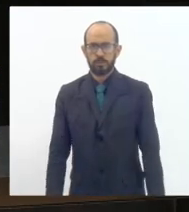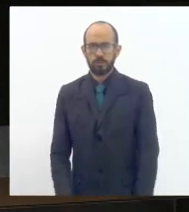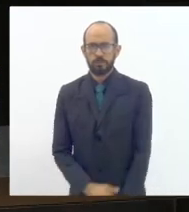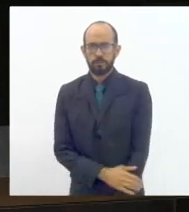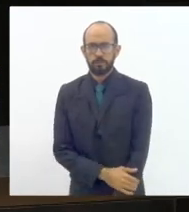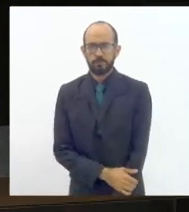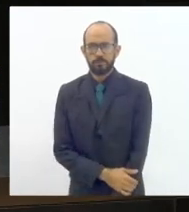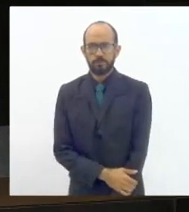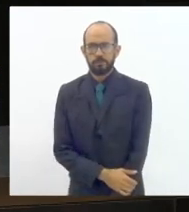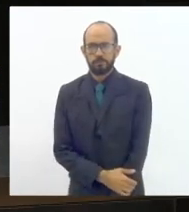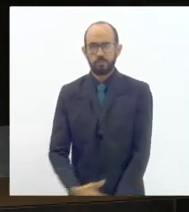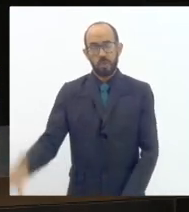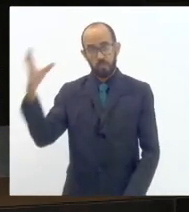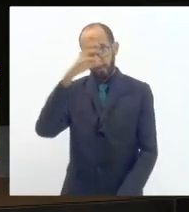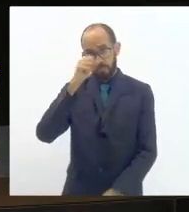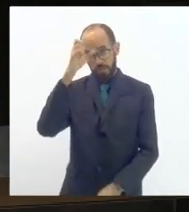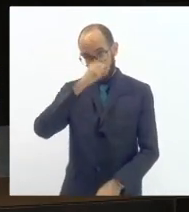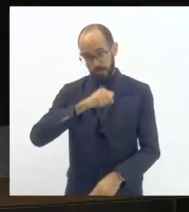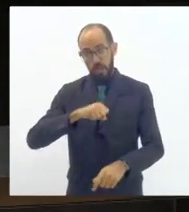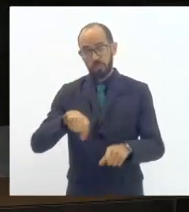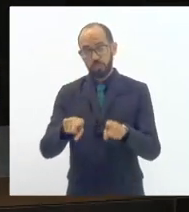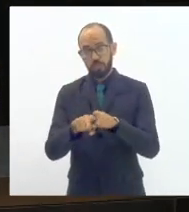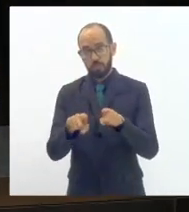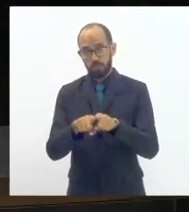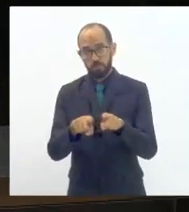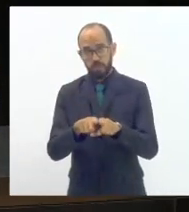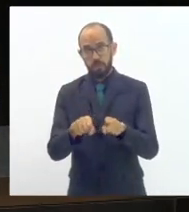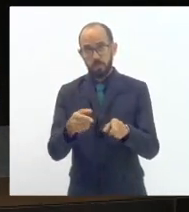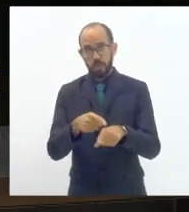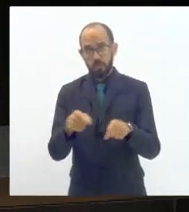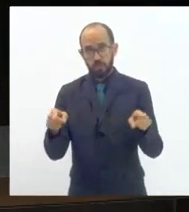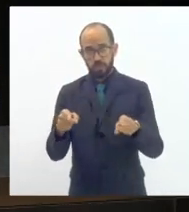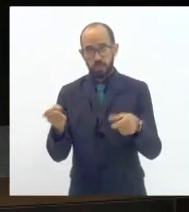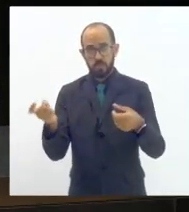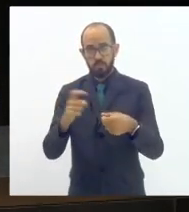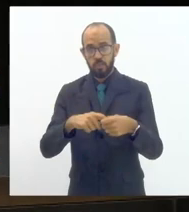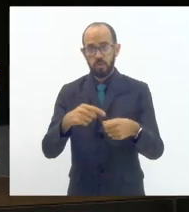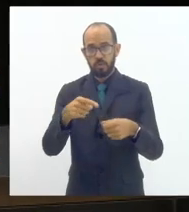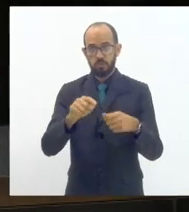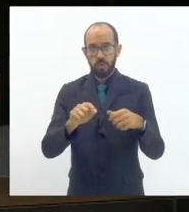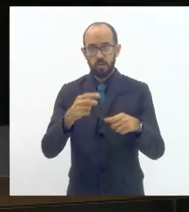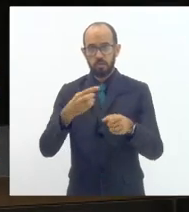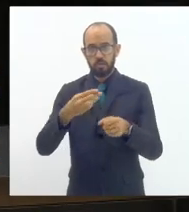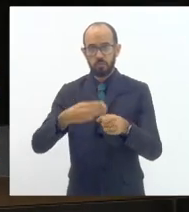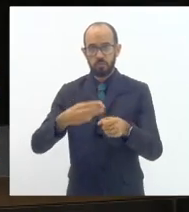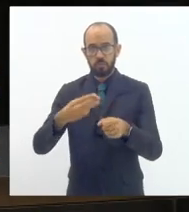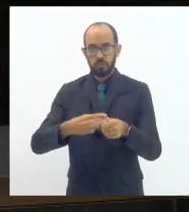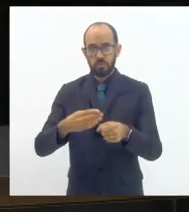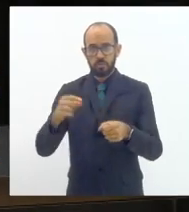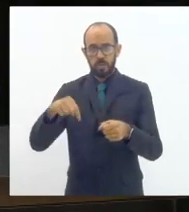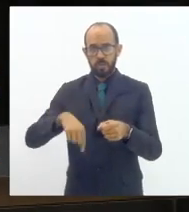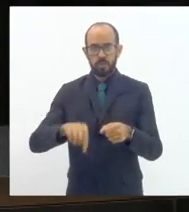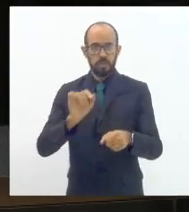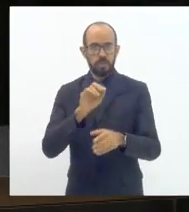um máximo de aprendizagem que vocês possam levar de volta aos municípios de vocês, aqui representados,